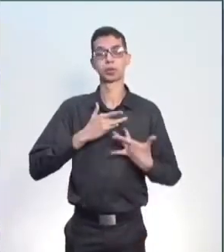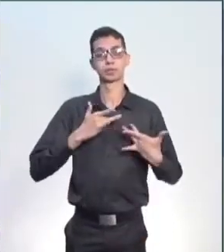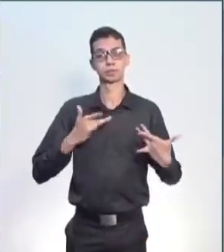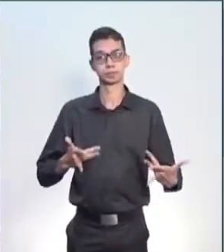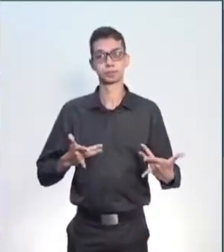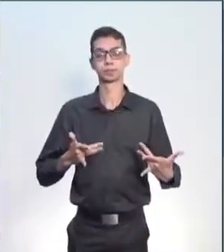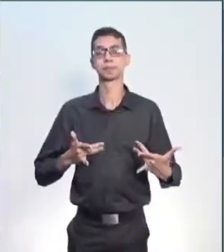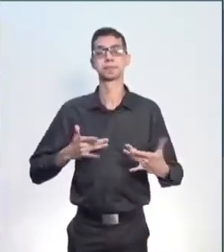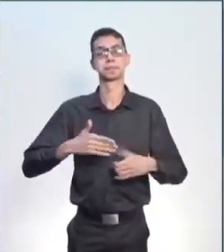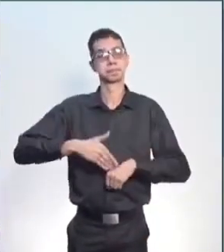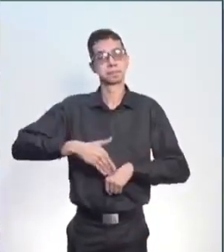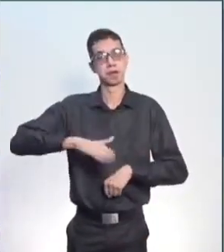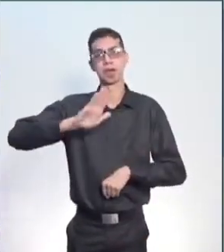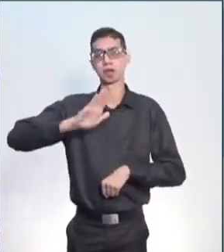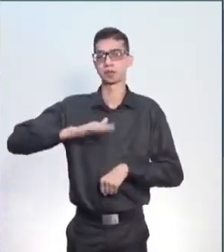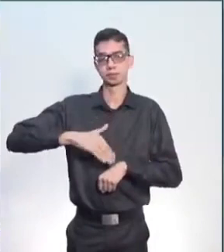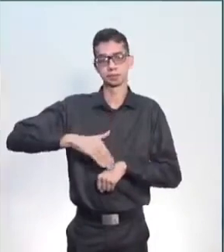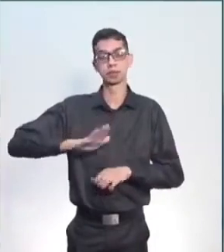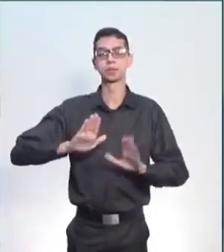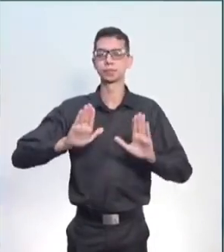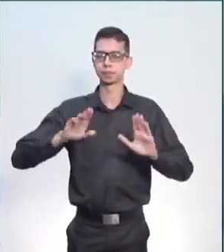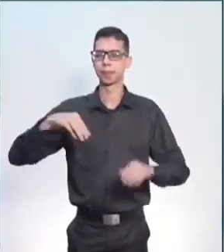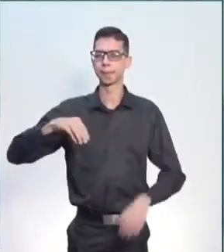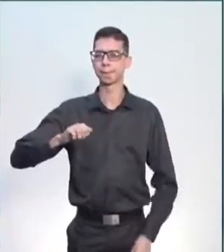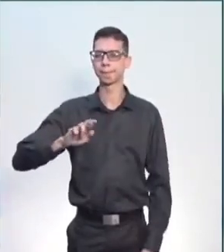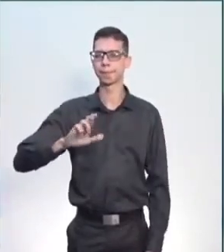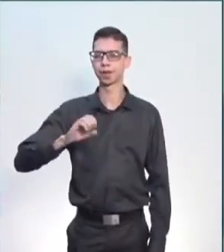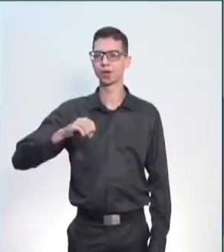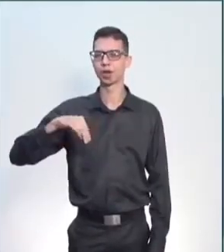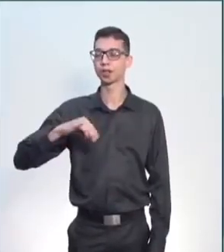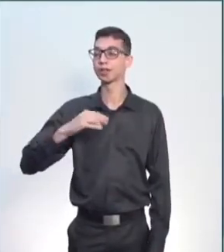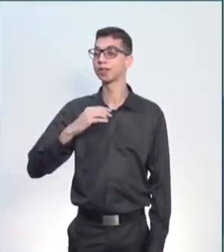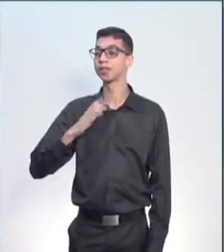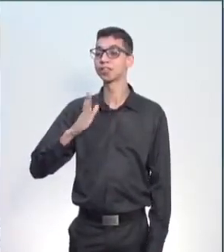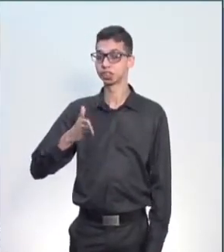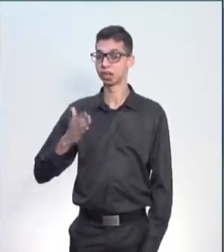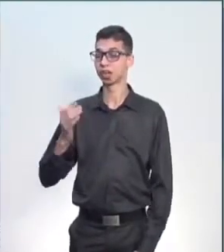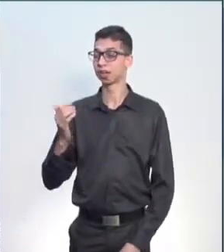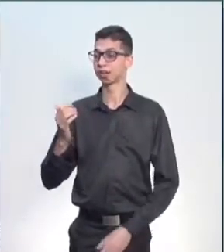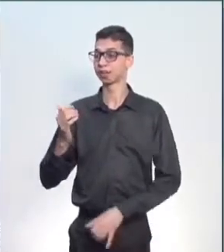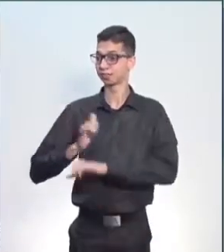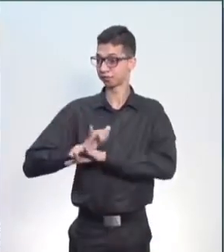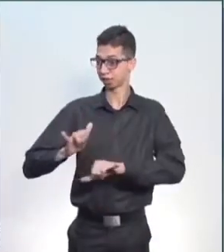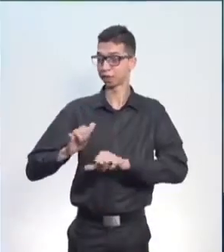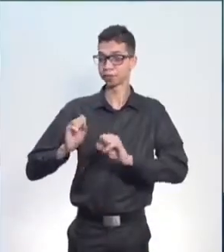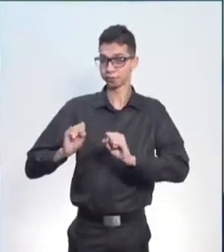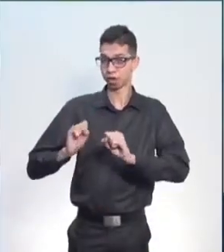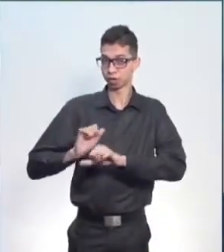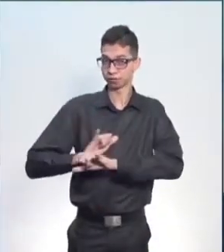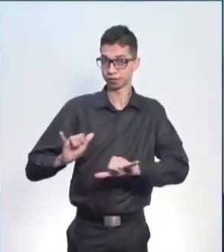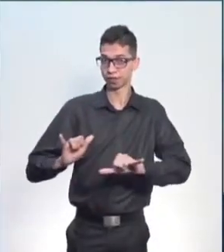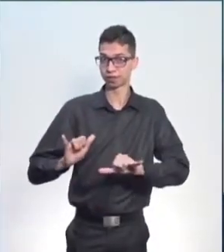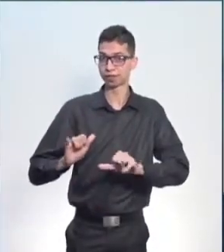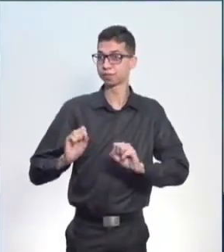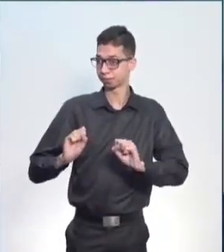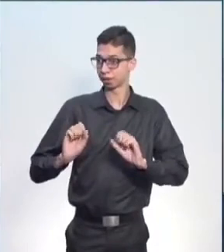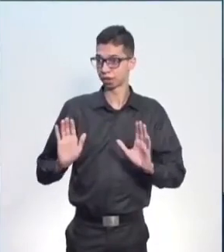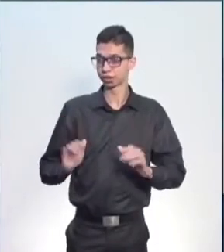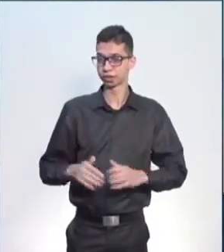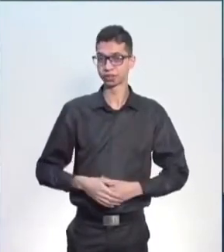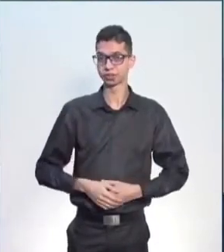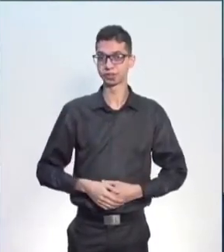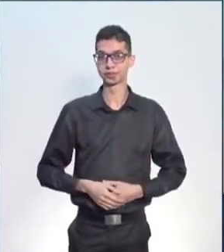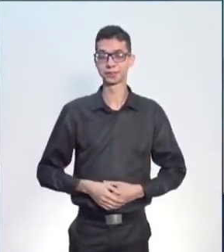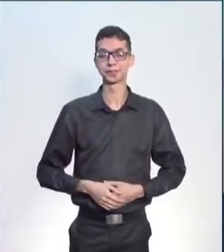né? Mas o Marconi falou aí, pode falar, Marconi, pode falar aí no ar. Em off aqui, gente, rolou muita